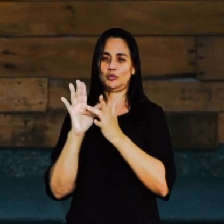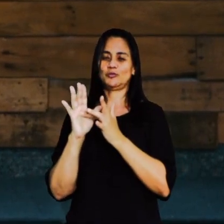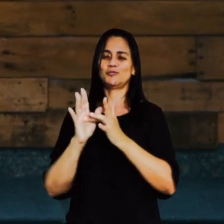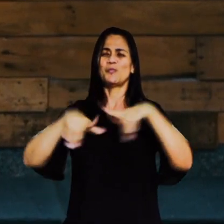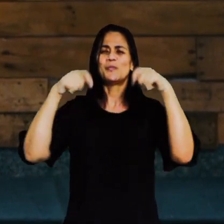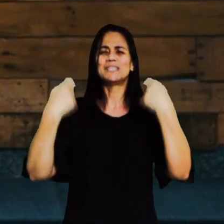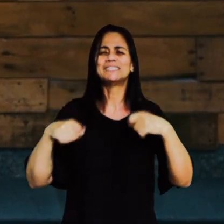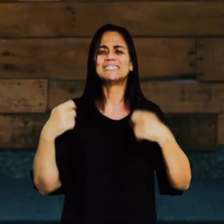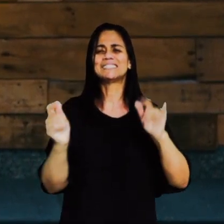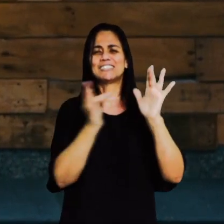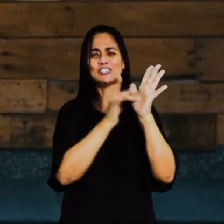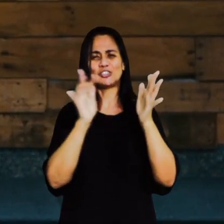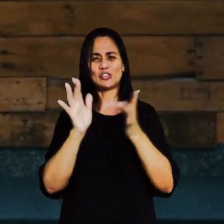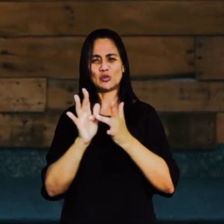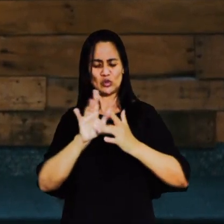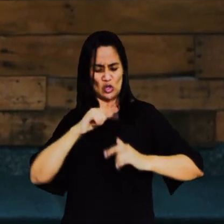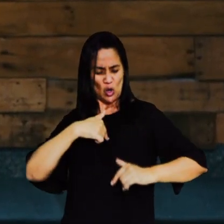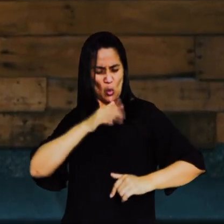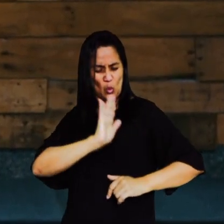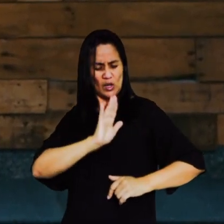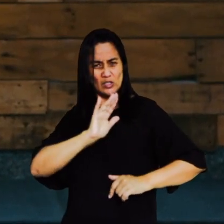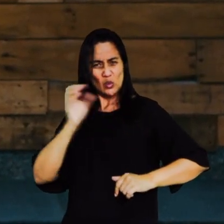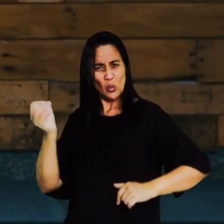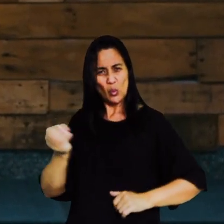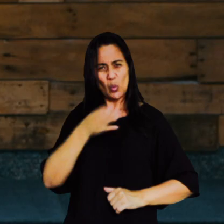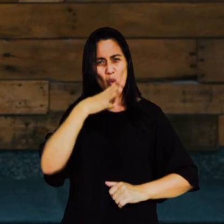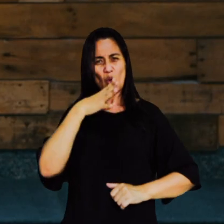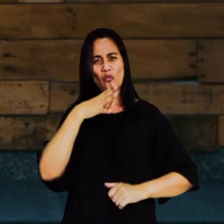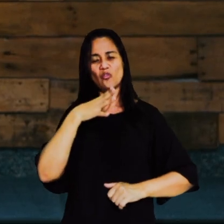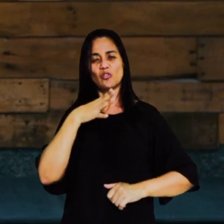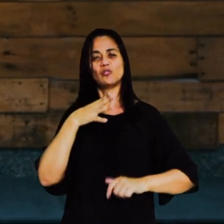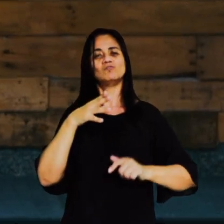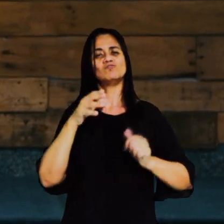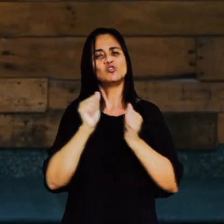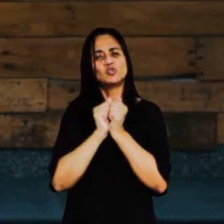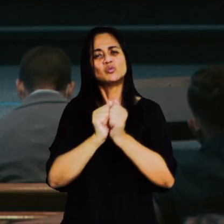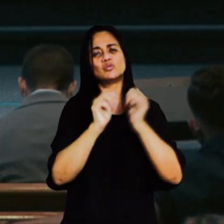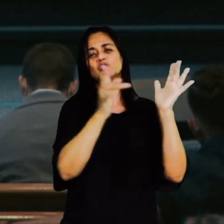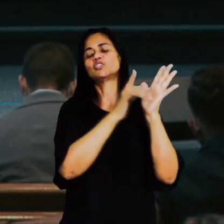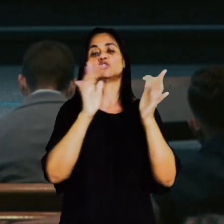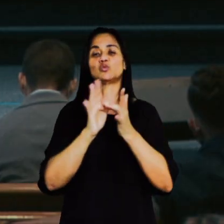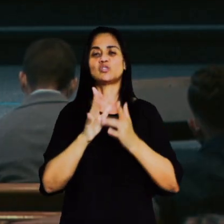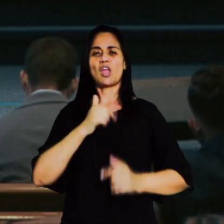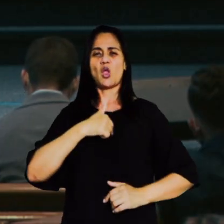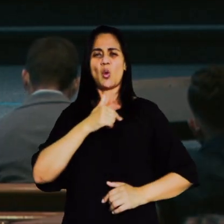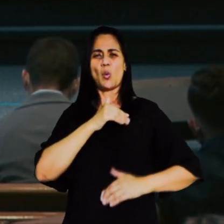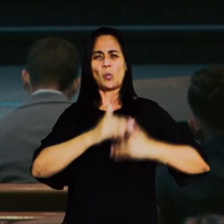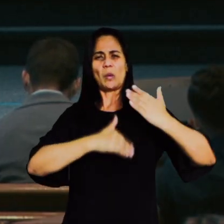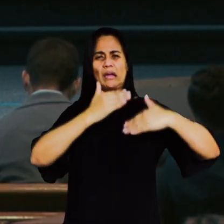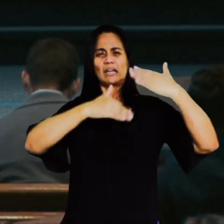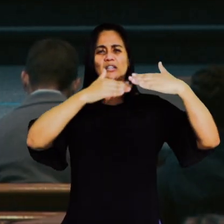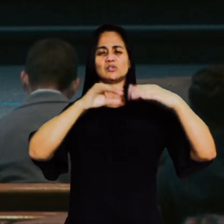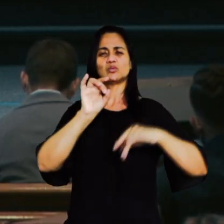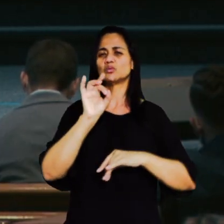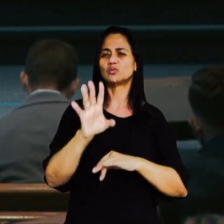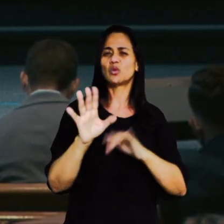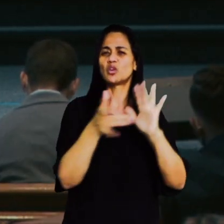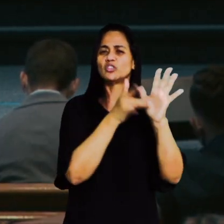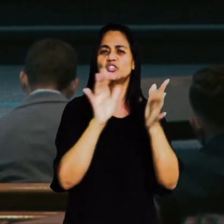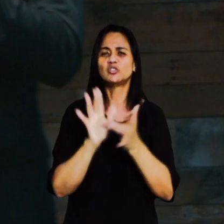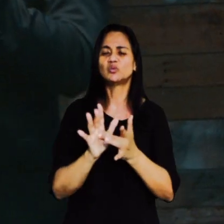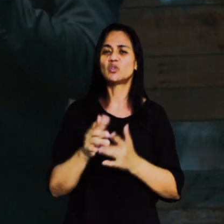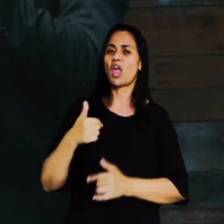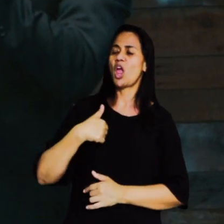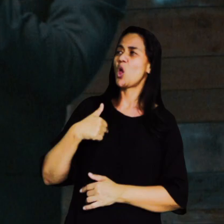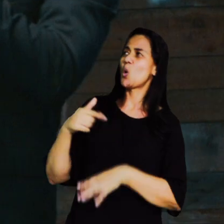nós só recebemos a cura através da cruz, nós só crescemos através da cruz, nós só conhecemos a Deus através da